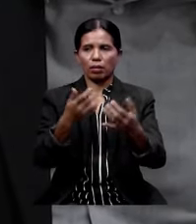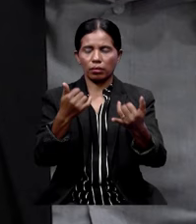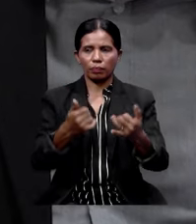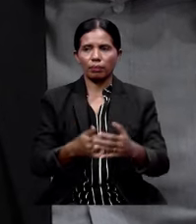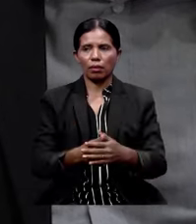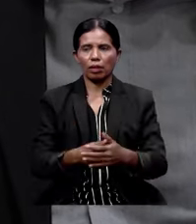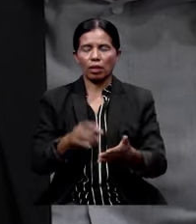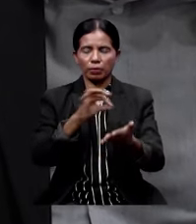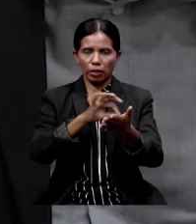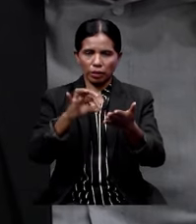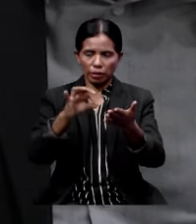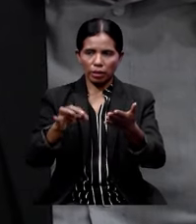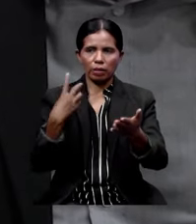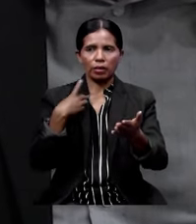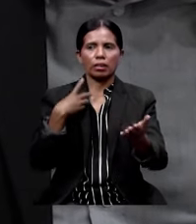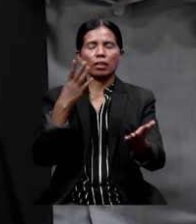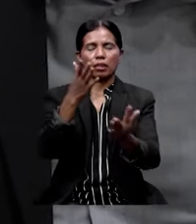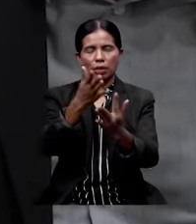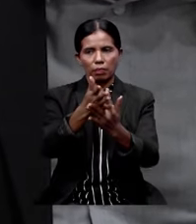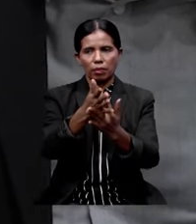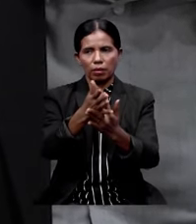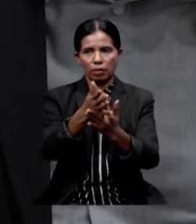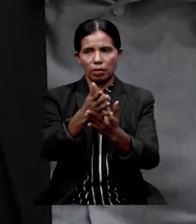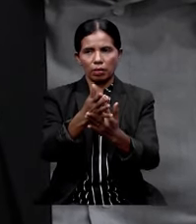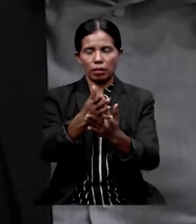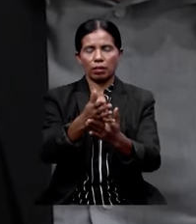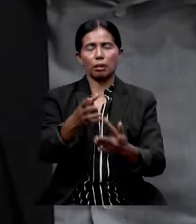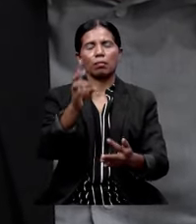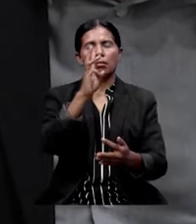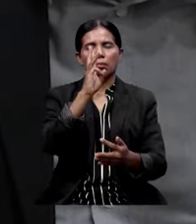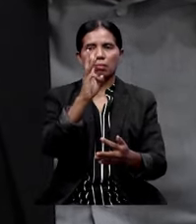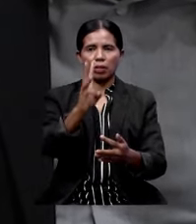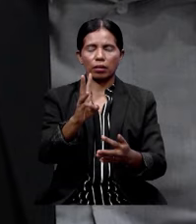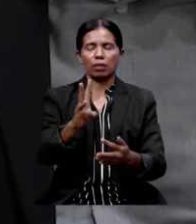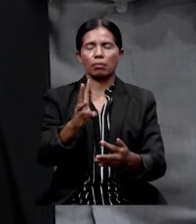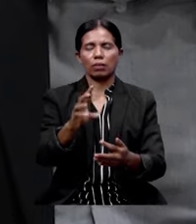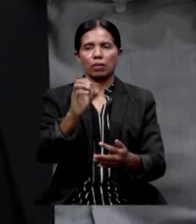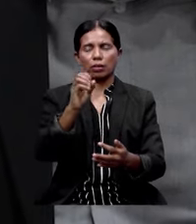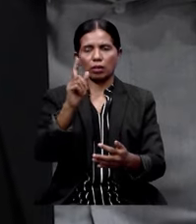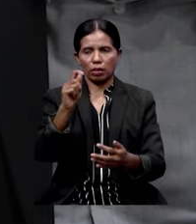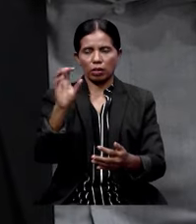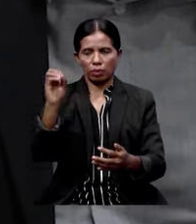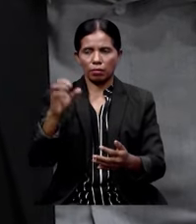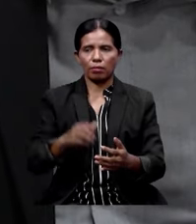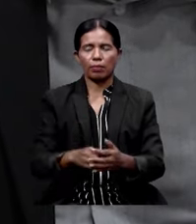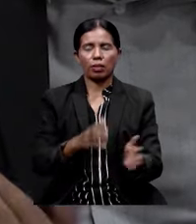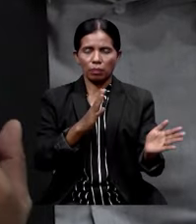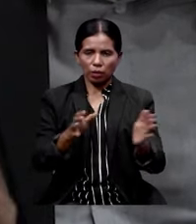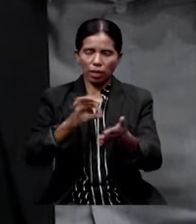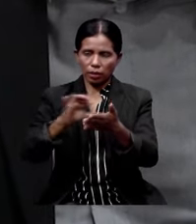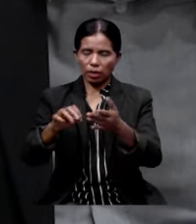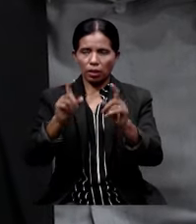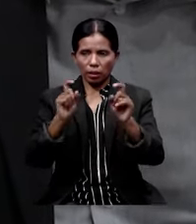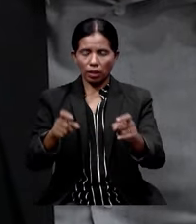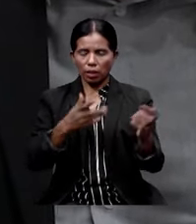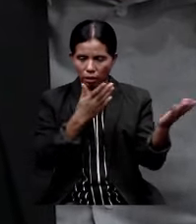a tua assina e tinha adesão para a WTO, né? Agora, processo tu irmã, né? Mas a assina tia tem que